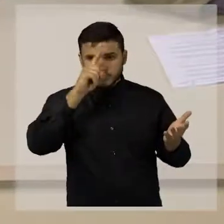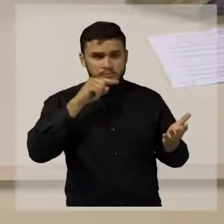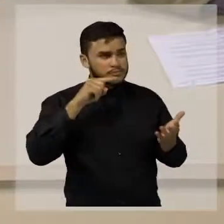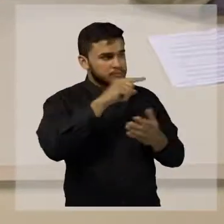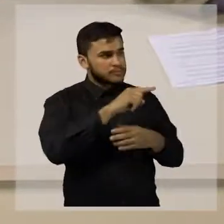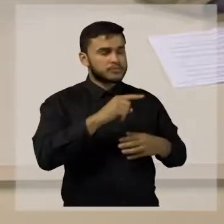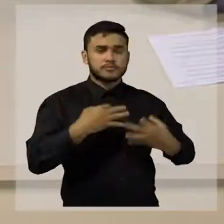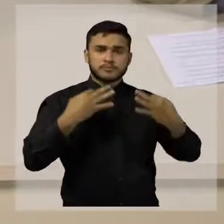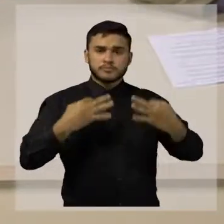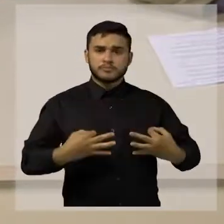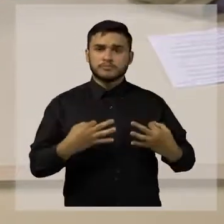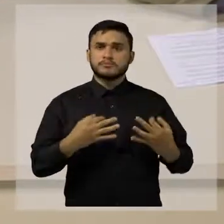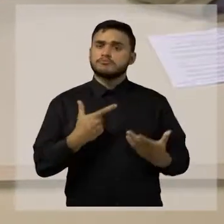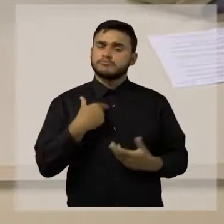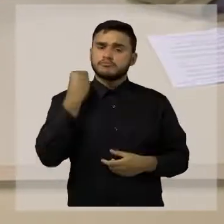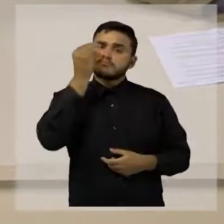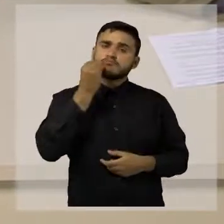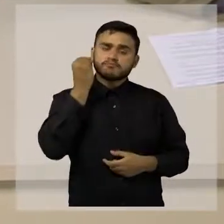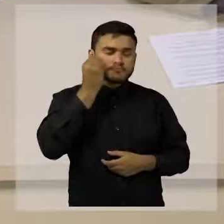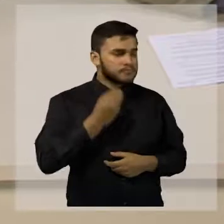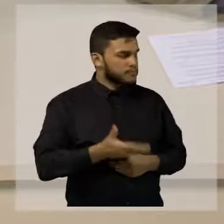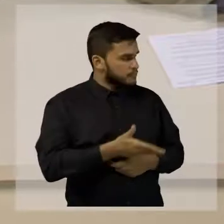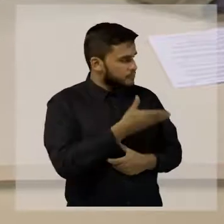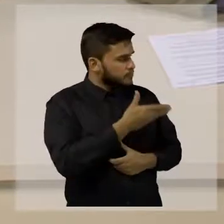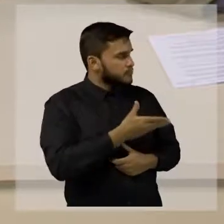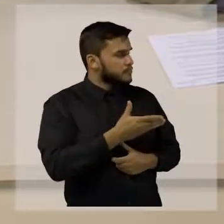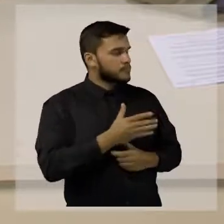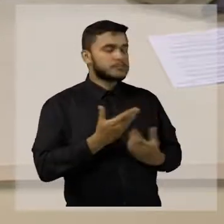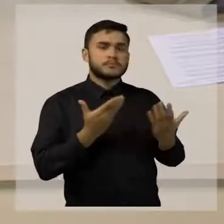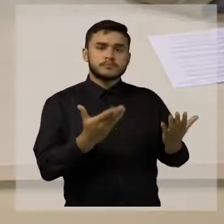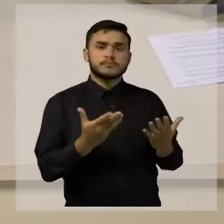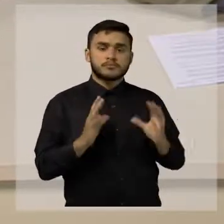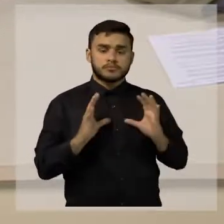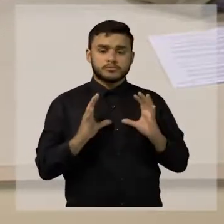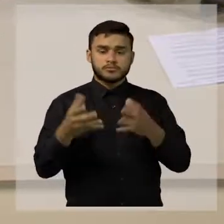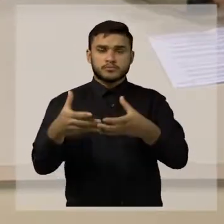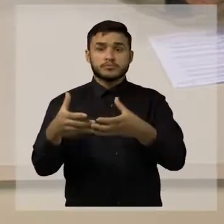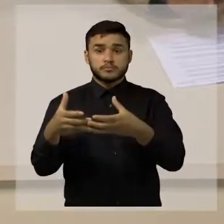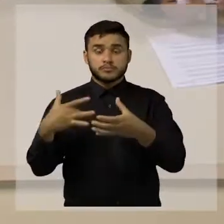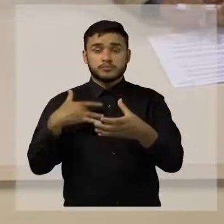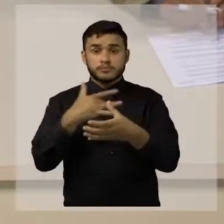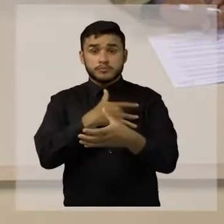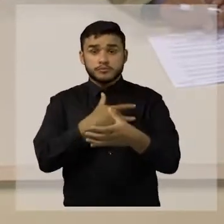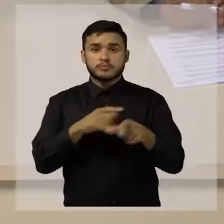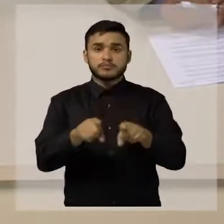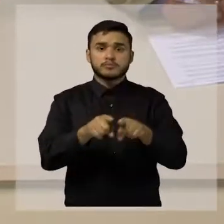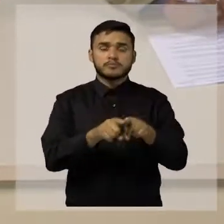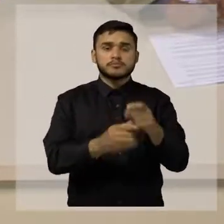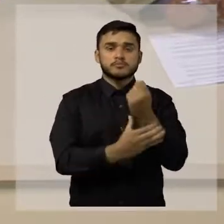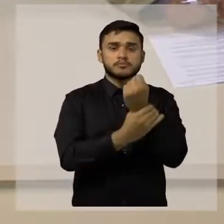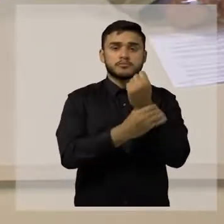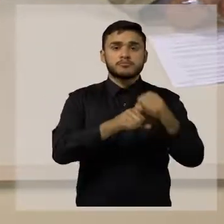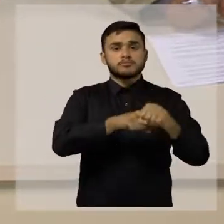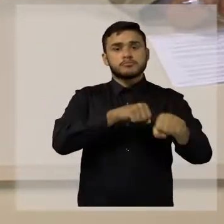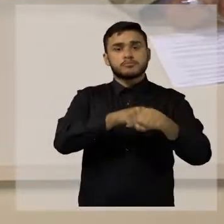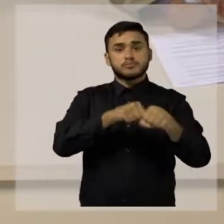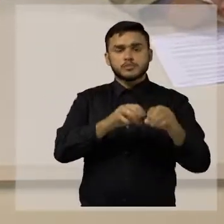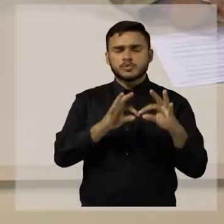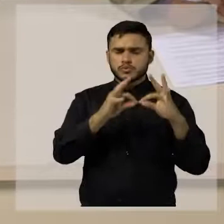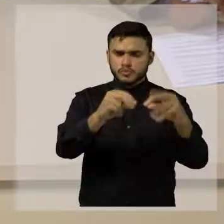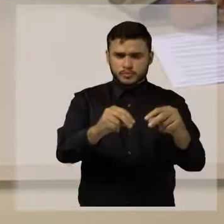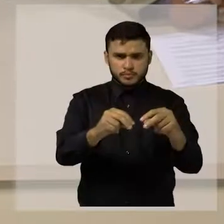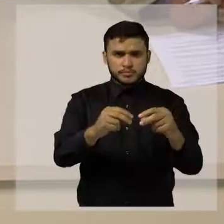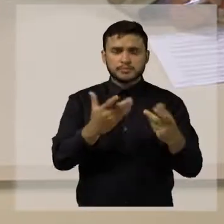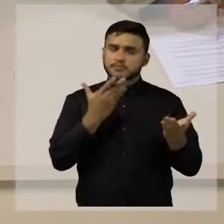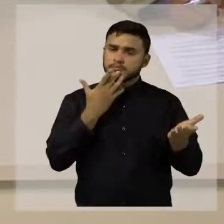que é integrante das comissões de Saúde e Seguridade Social e de Direitos Humanos da Câmara Municipal de Fortaleza e que